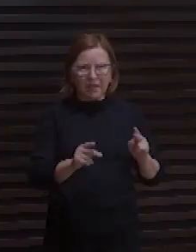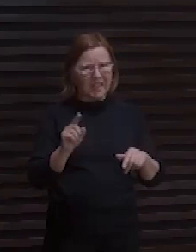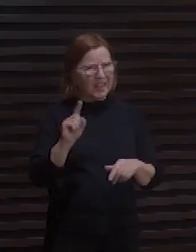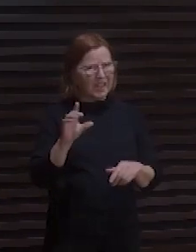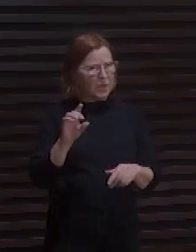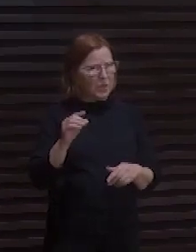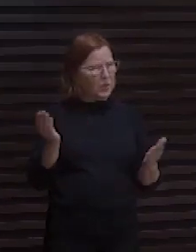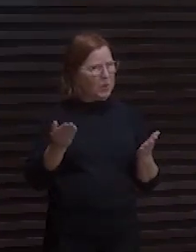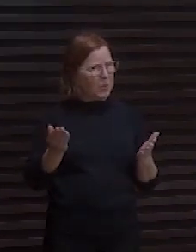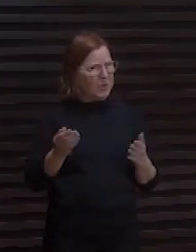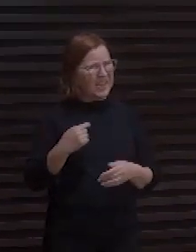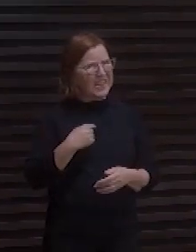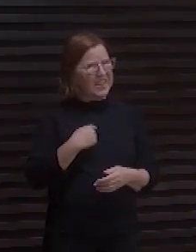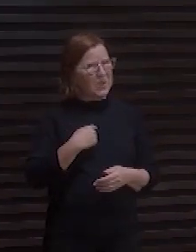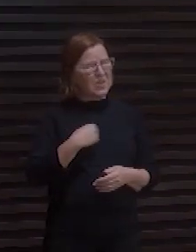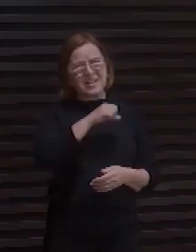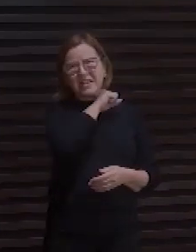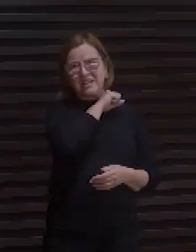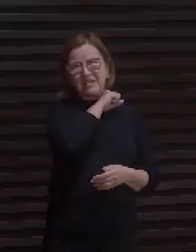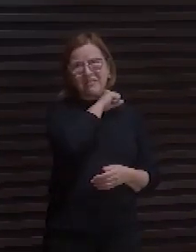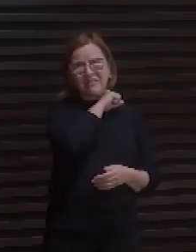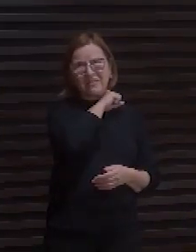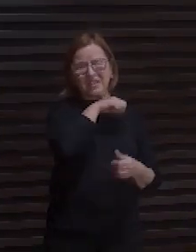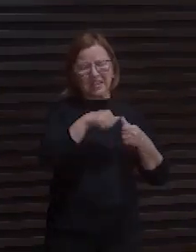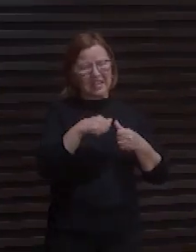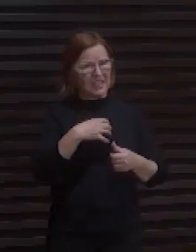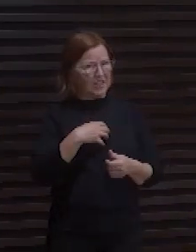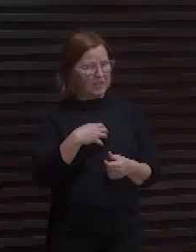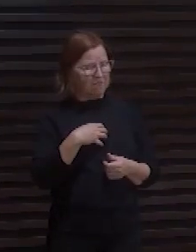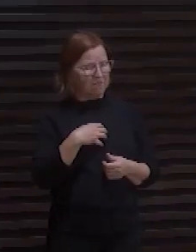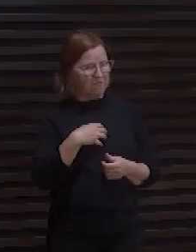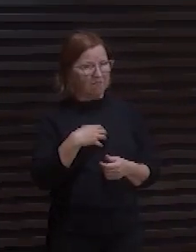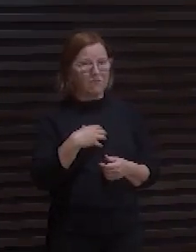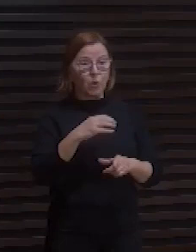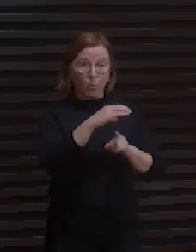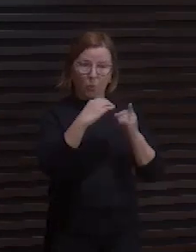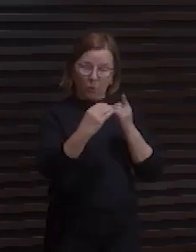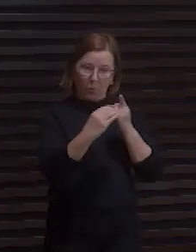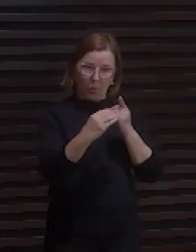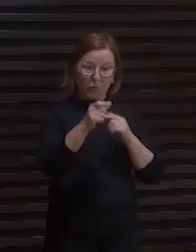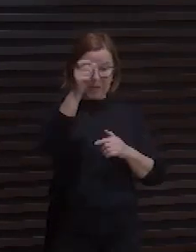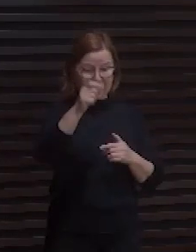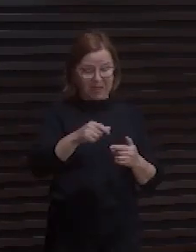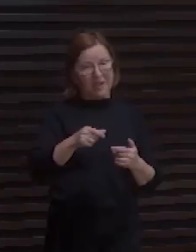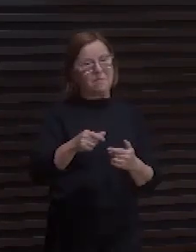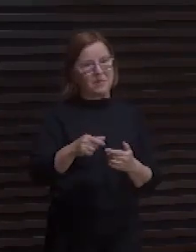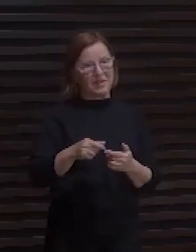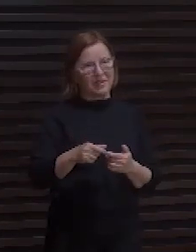eu vou me sacrificar desta forma. O culto do novo nascido é algo que